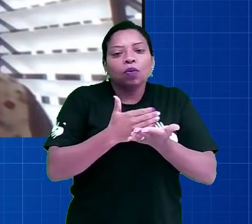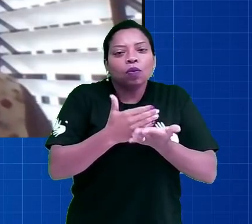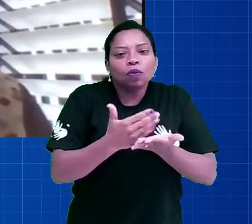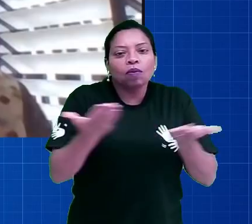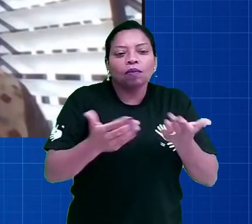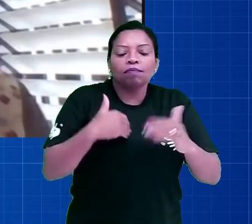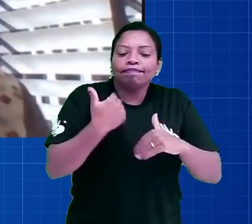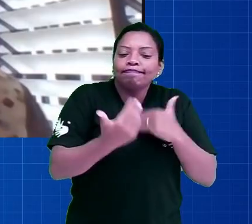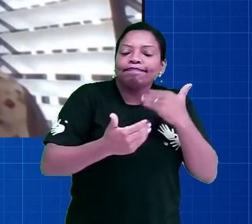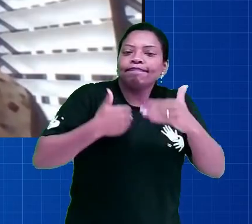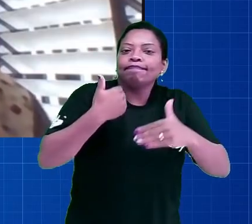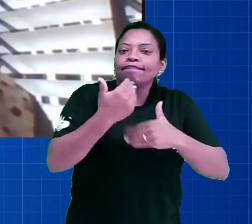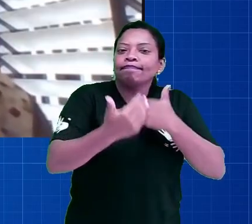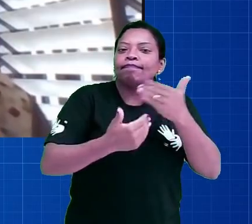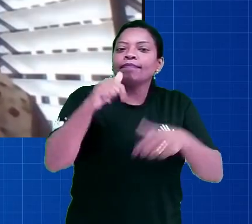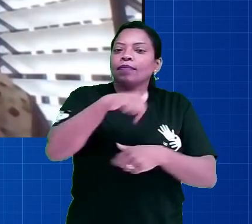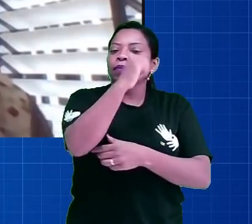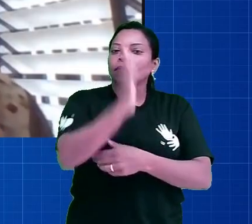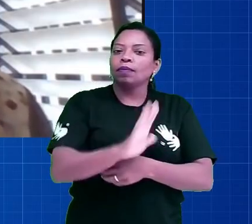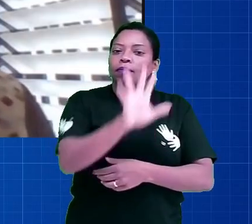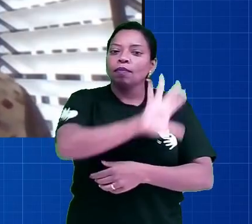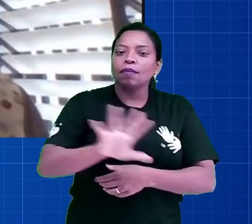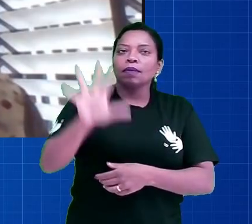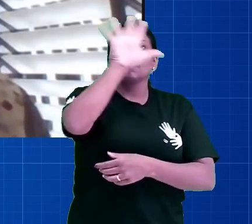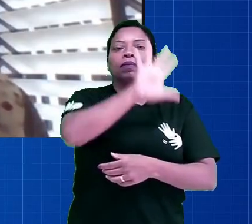escolas. Então, são essas as sementes que começam a